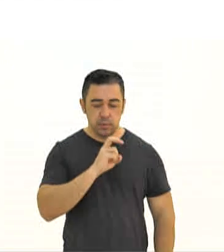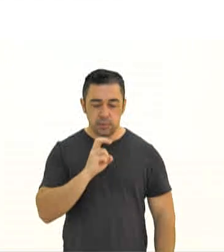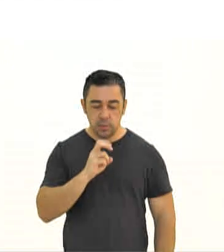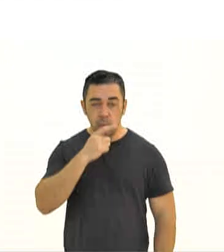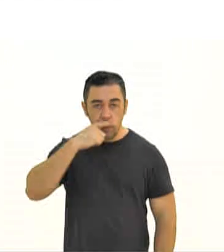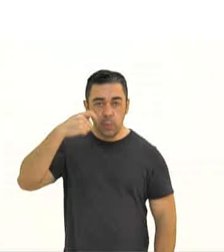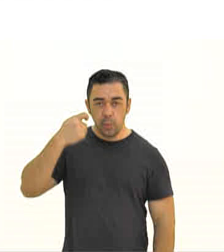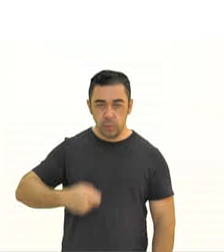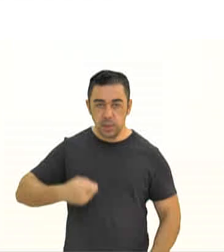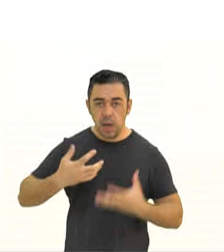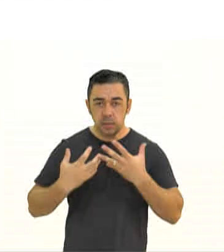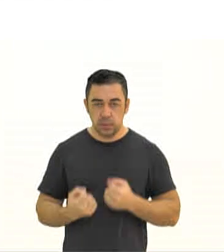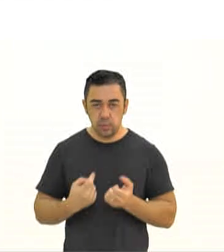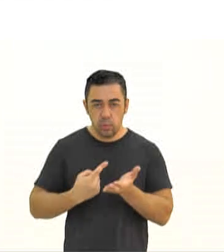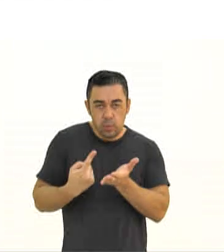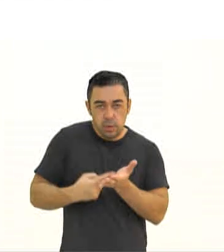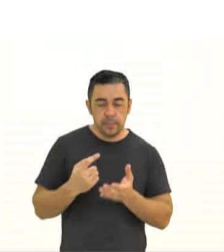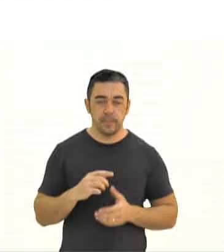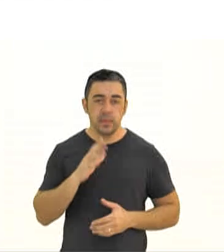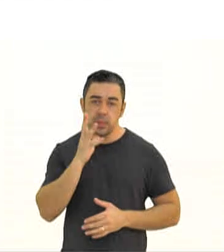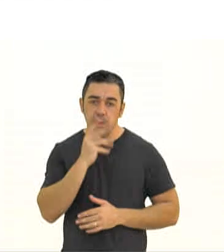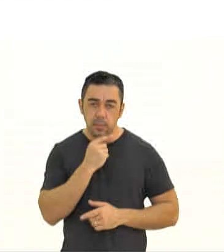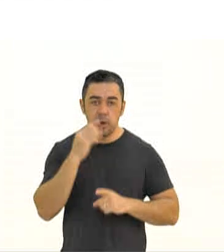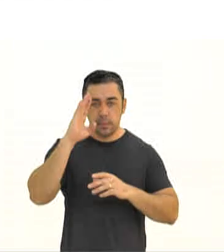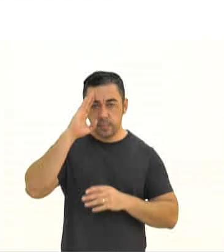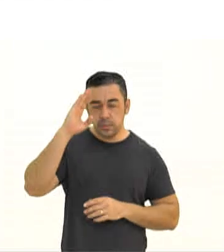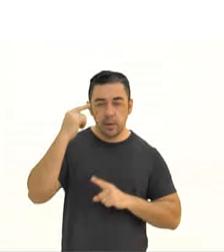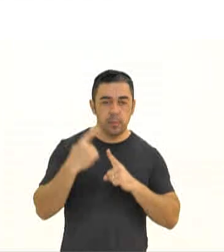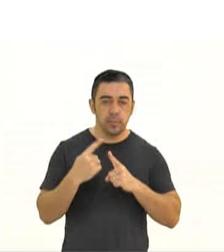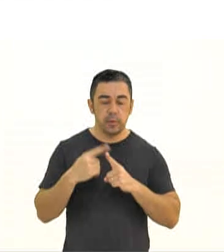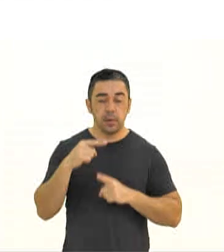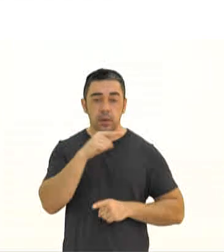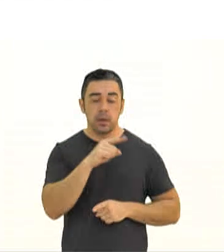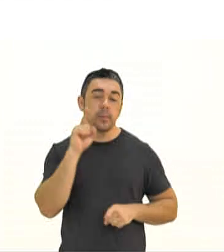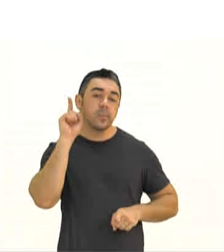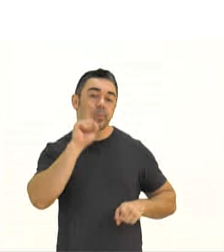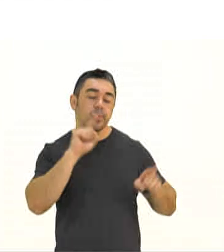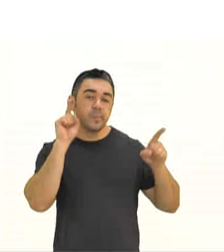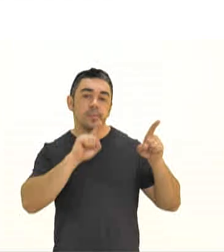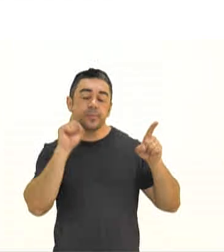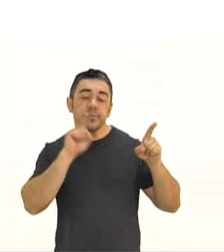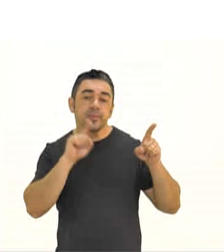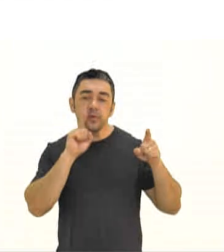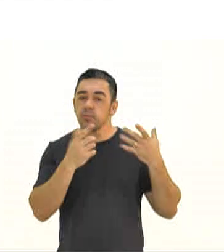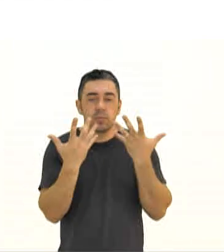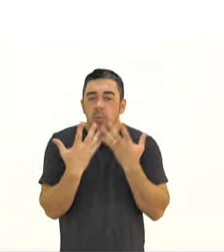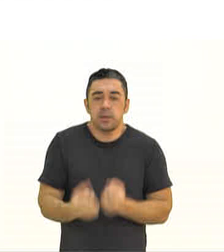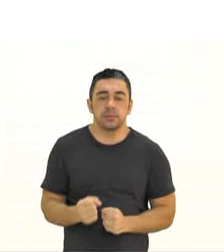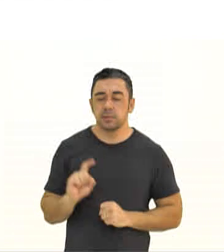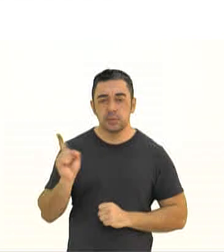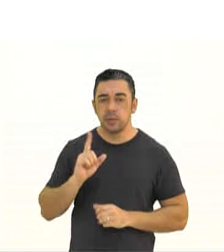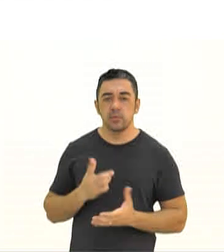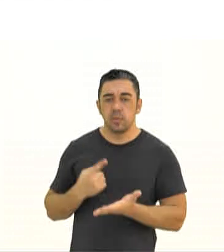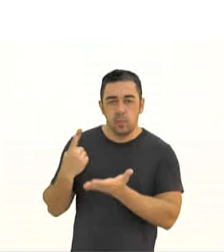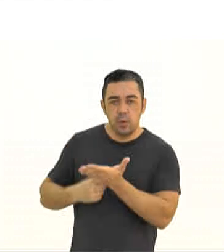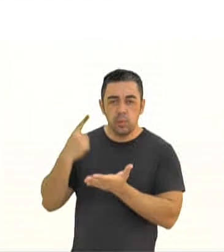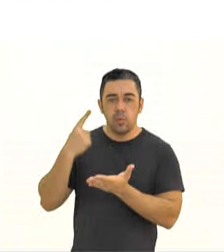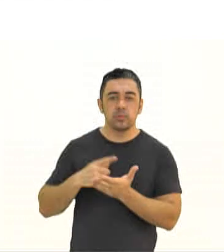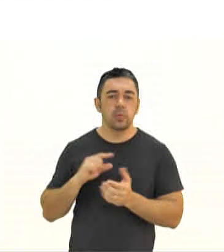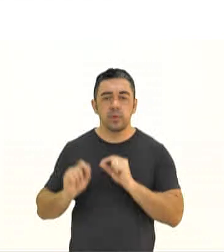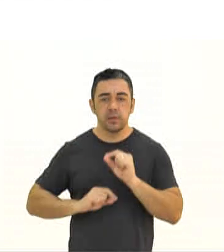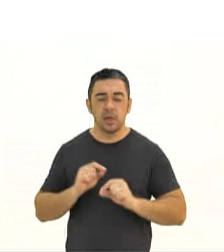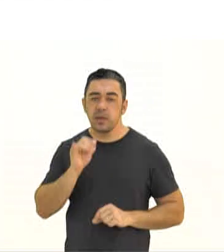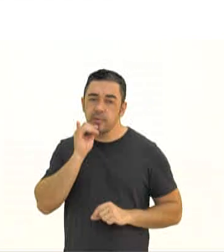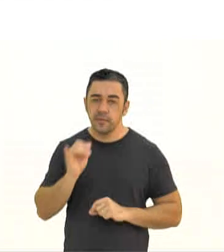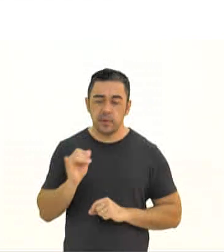termos. Essa demora se deve principalmente à posição dos Estados Unidos, que se recusaram a aderir ao acordo sob a alegação